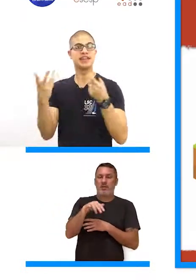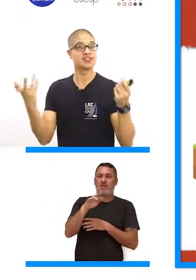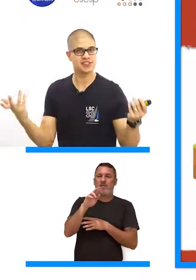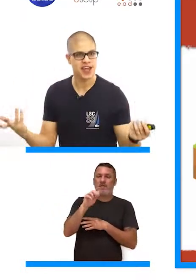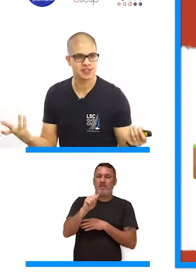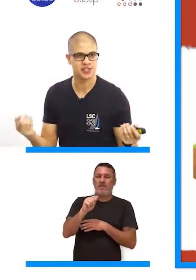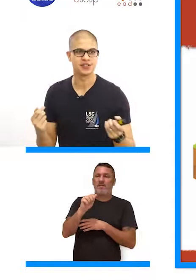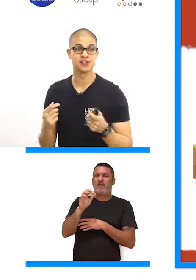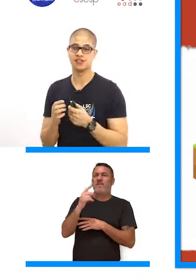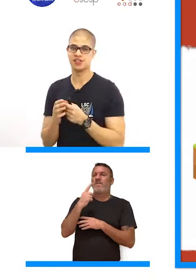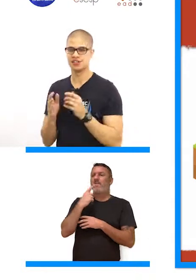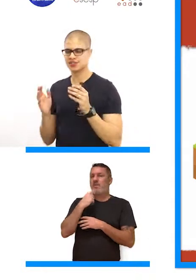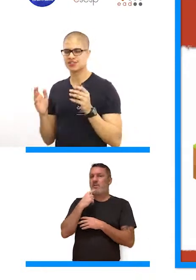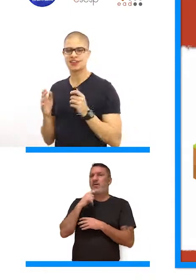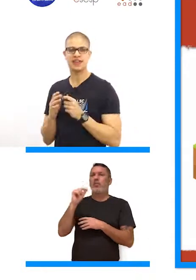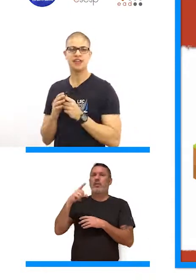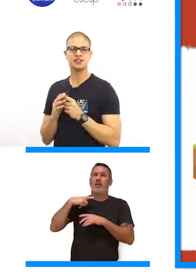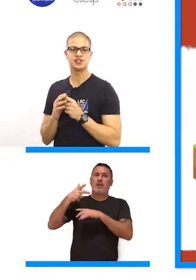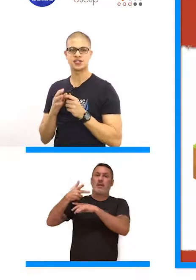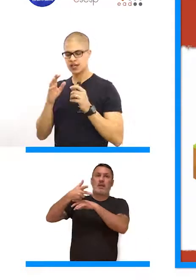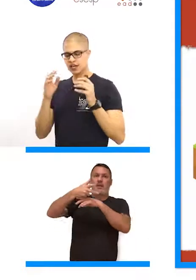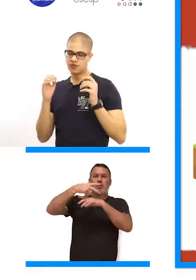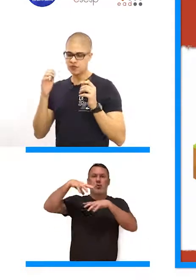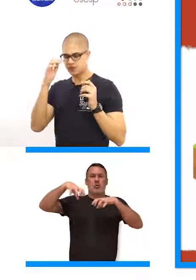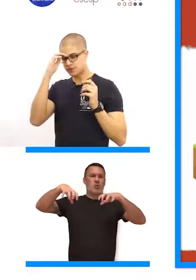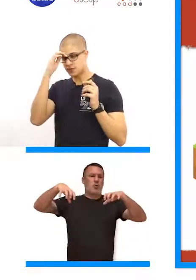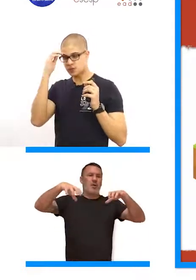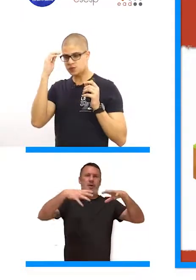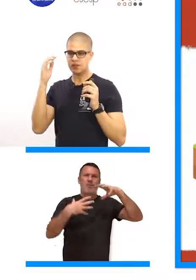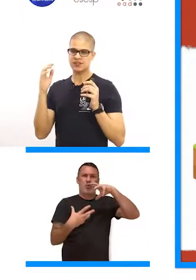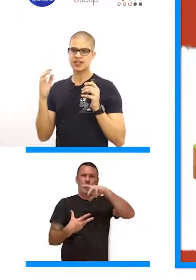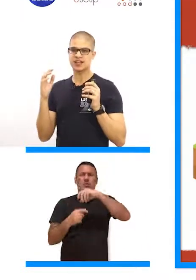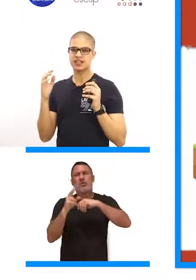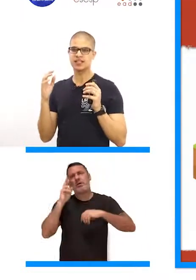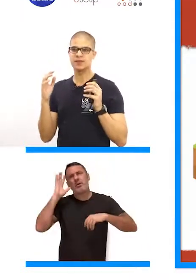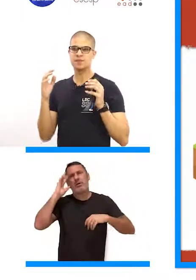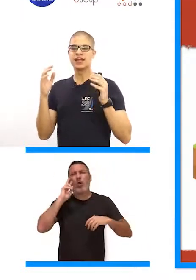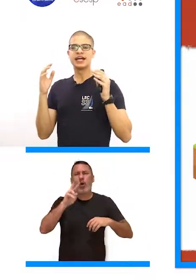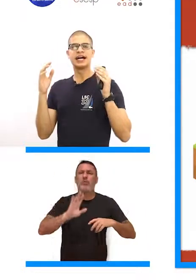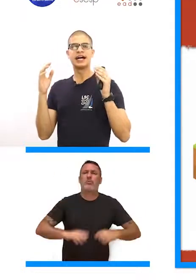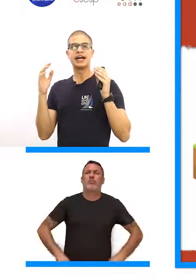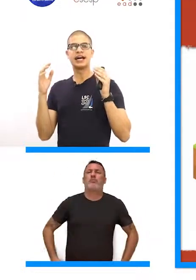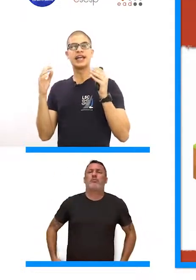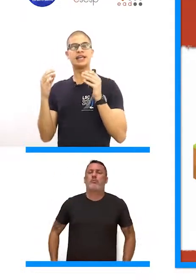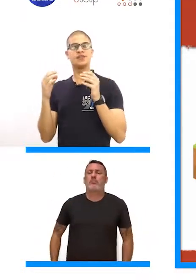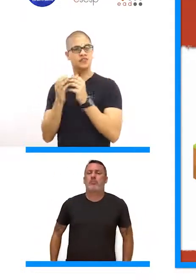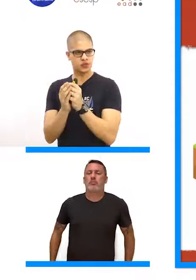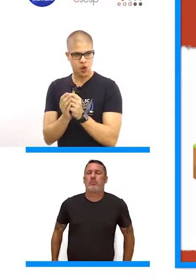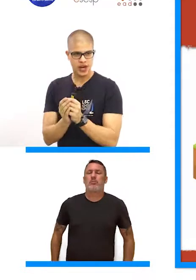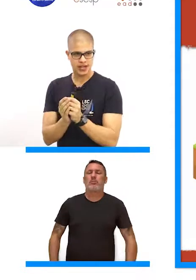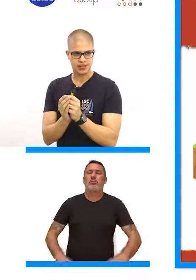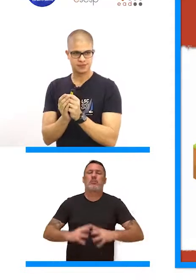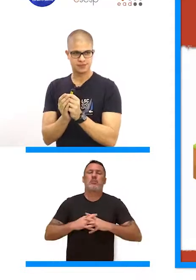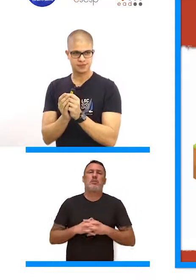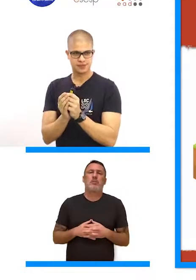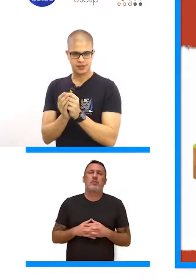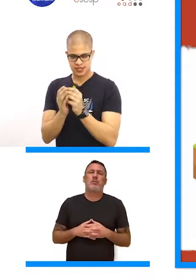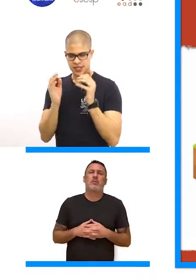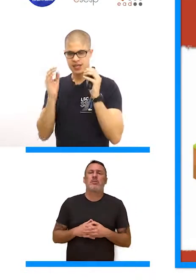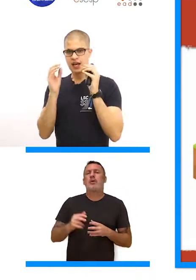série Landsat de satélites, vamos pensar aqui em